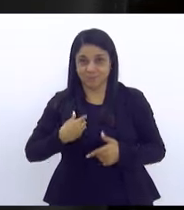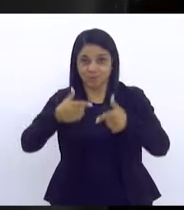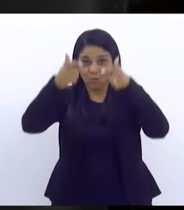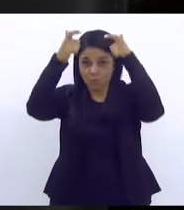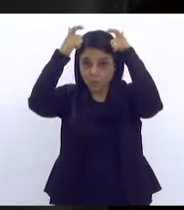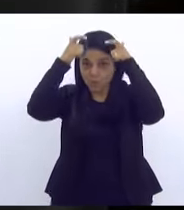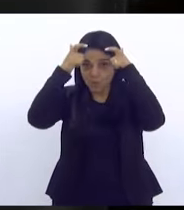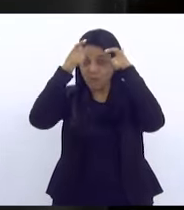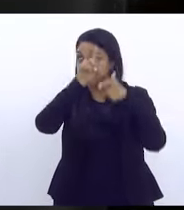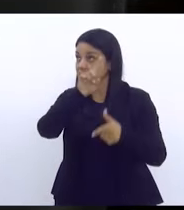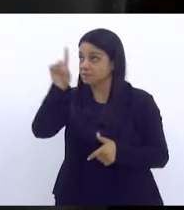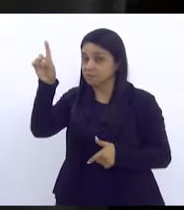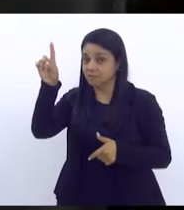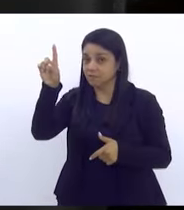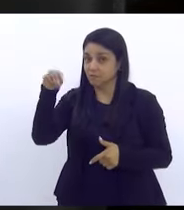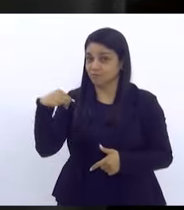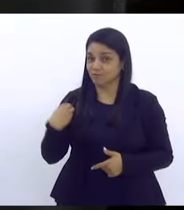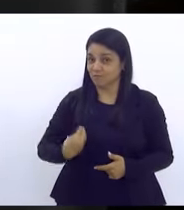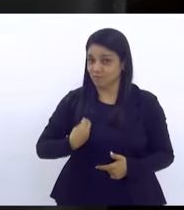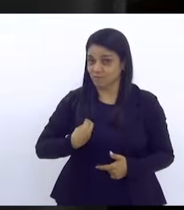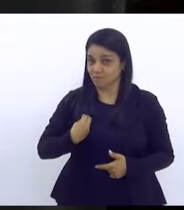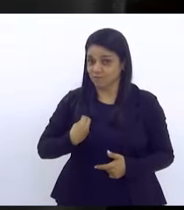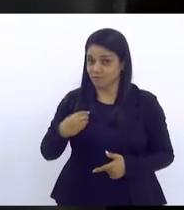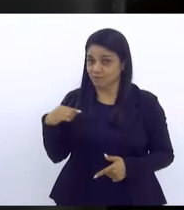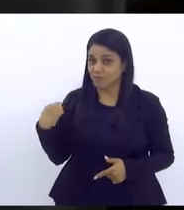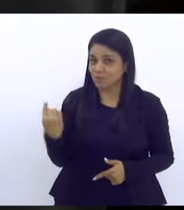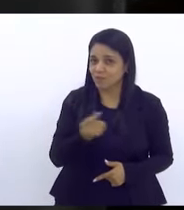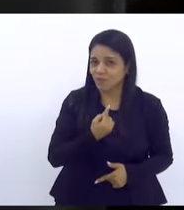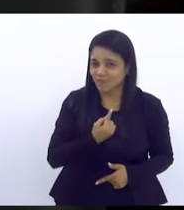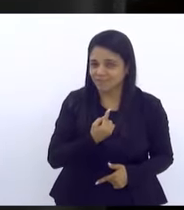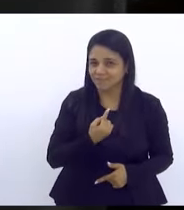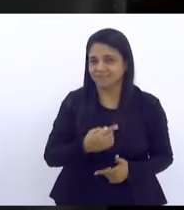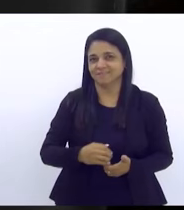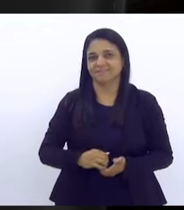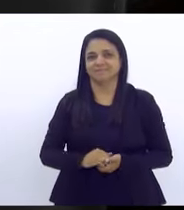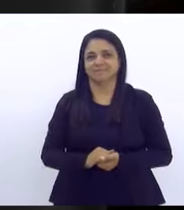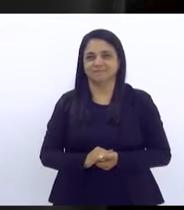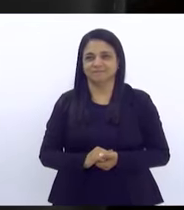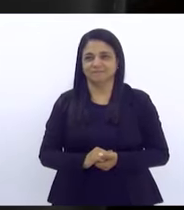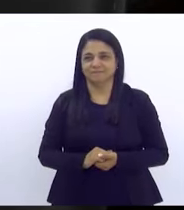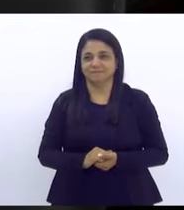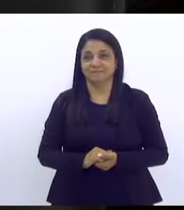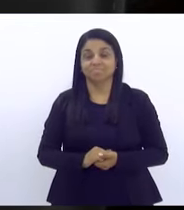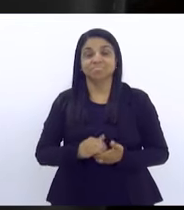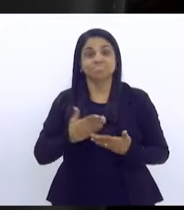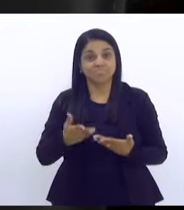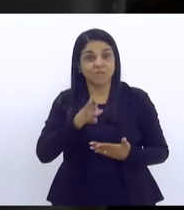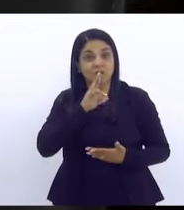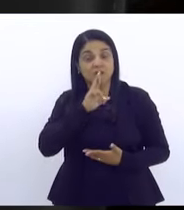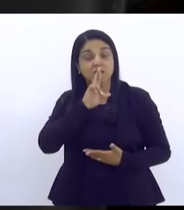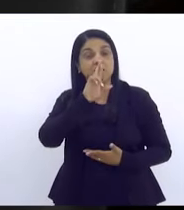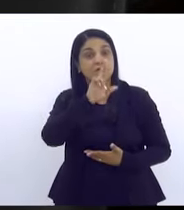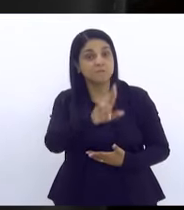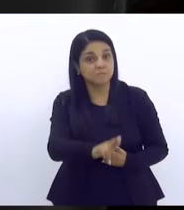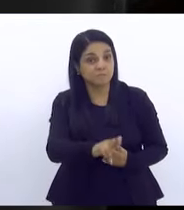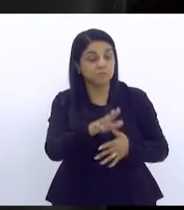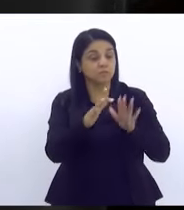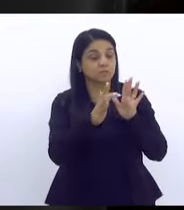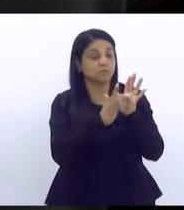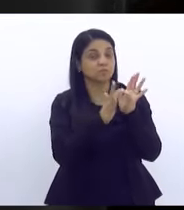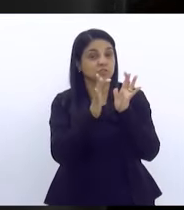de Deus está entre vós. Foi a resposta de